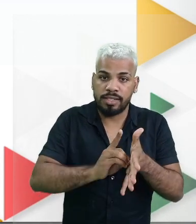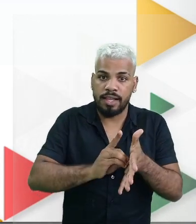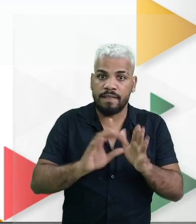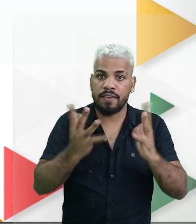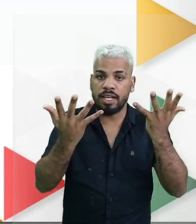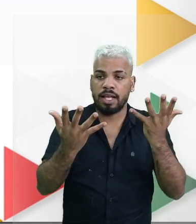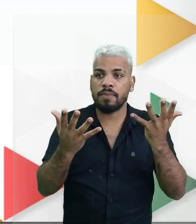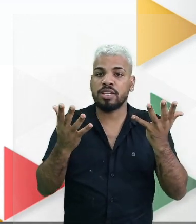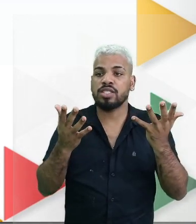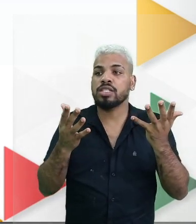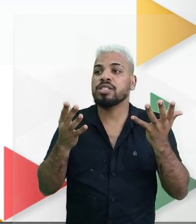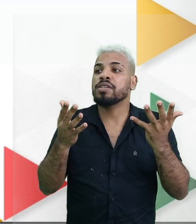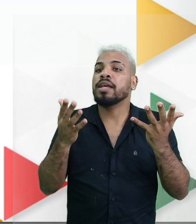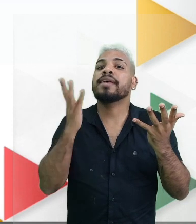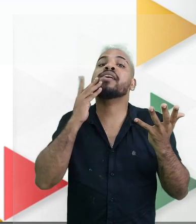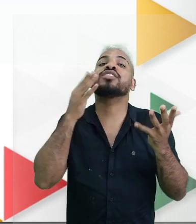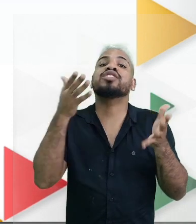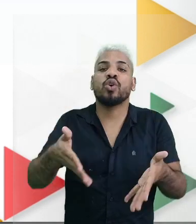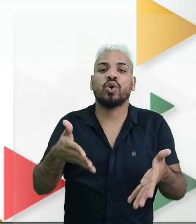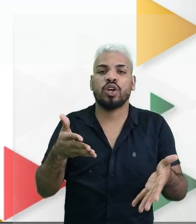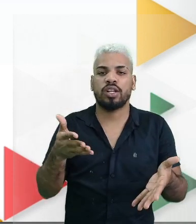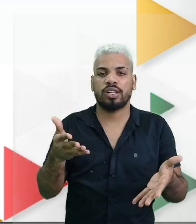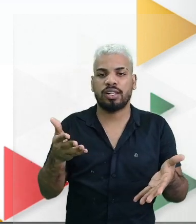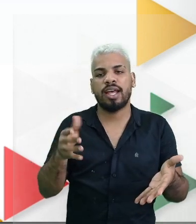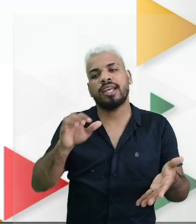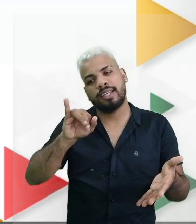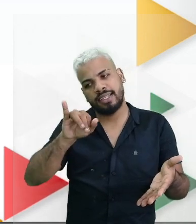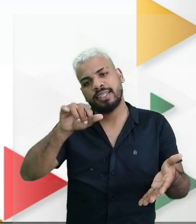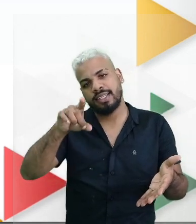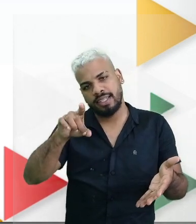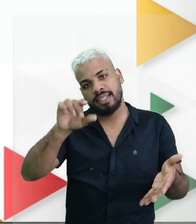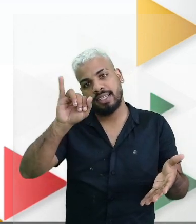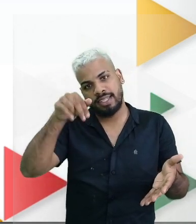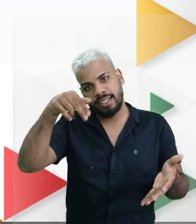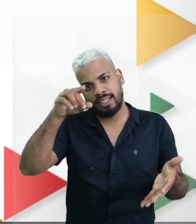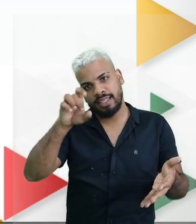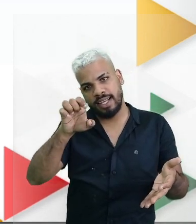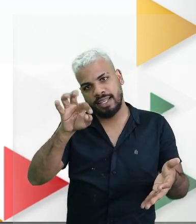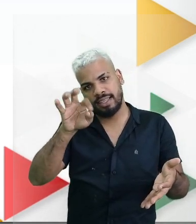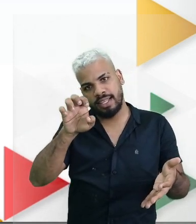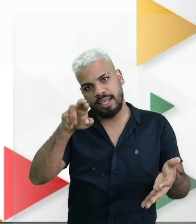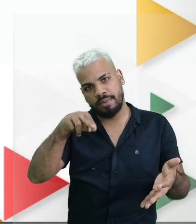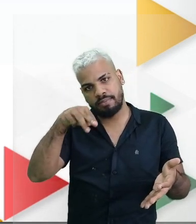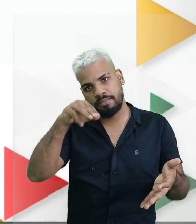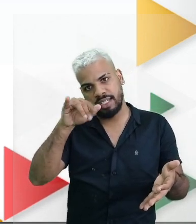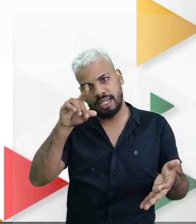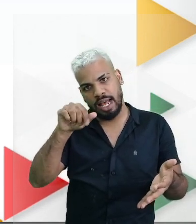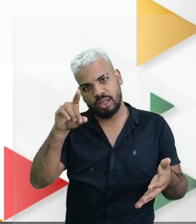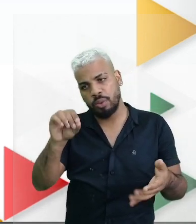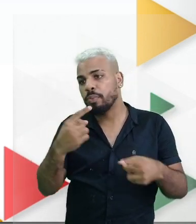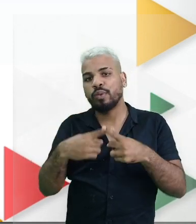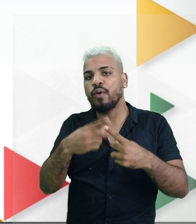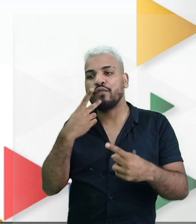quem chegou. Chegaram cedo à festa. Olha o sujeito elíptico, chamado de oculto ou